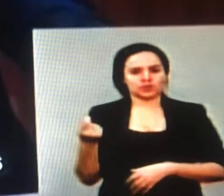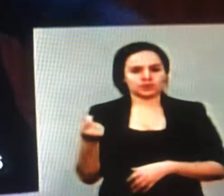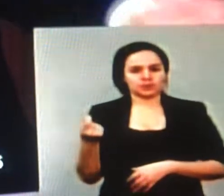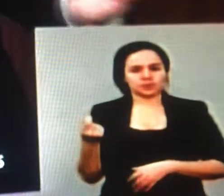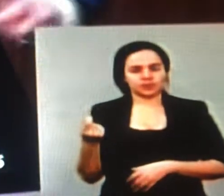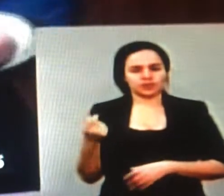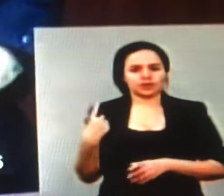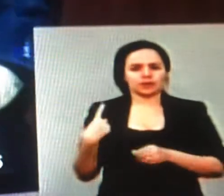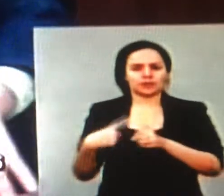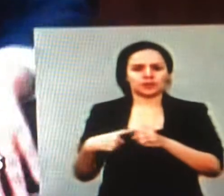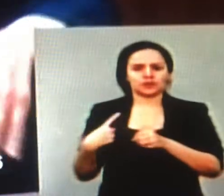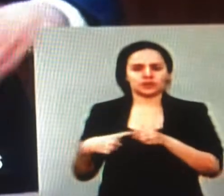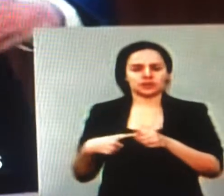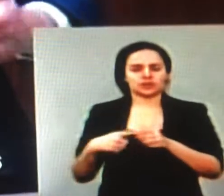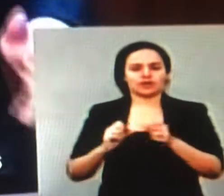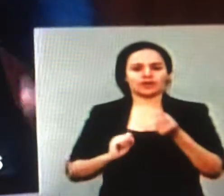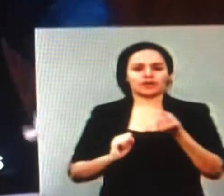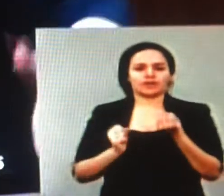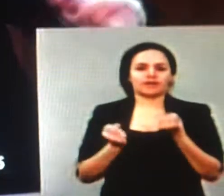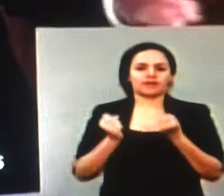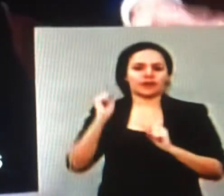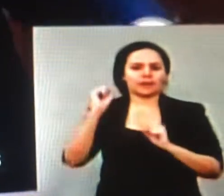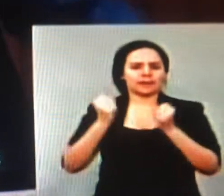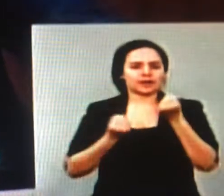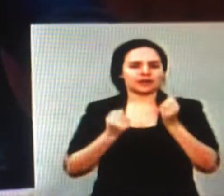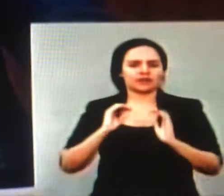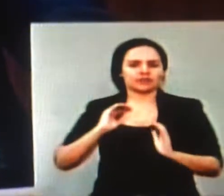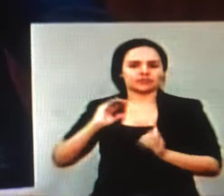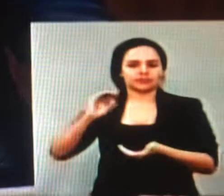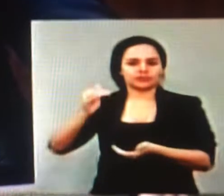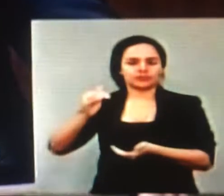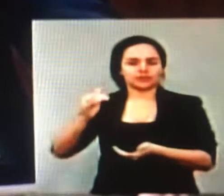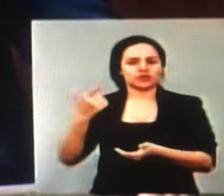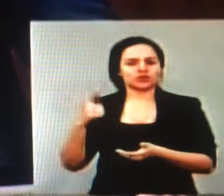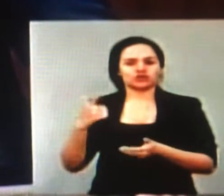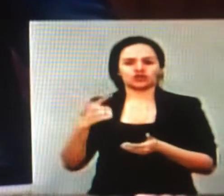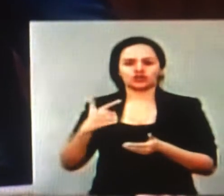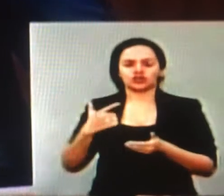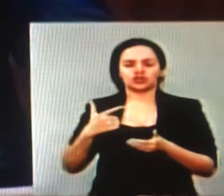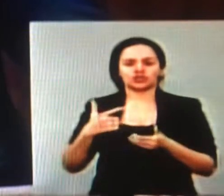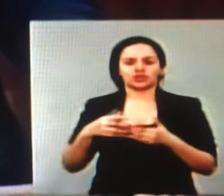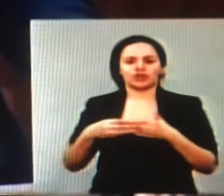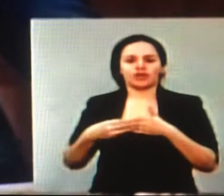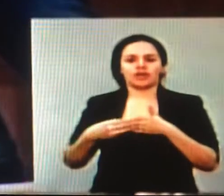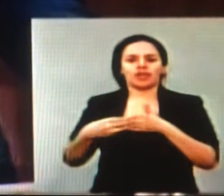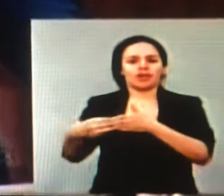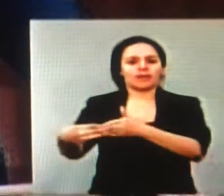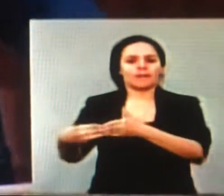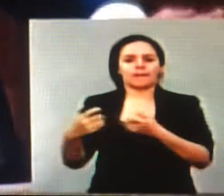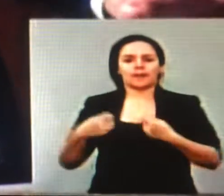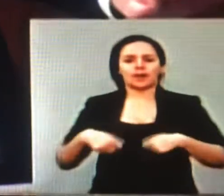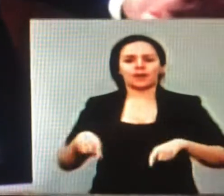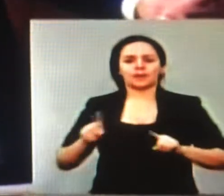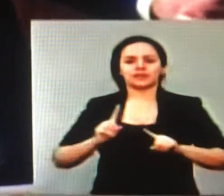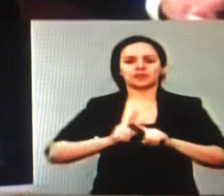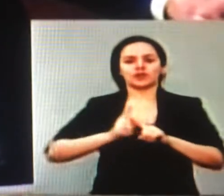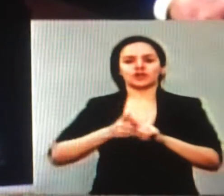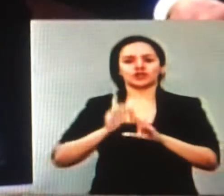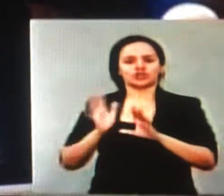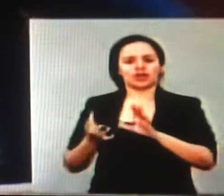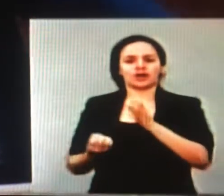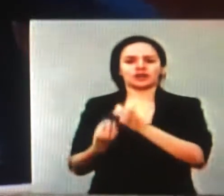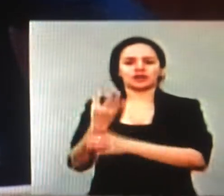O município que recebeu uma fábrica da cisterna, e assim, não tinha nem frete, porque montou até uma fábrica lá, sabe? Mas vai chegar a